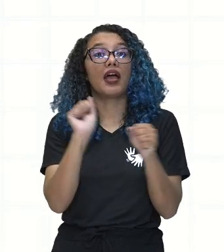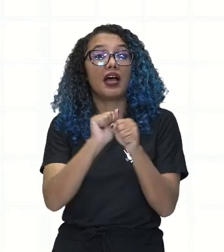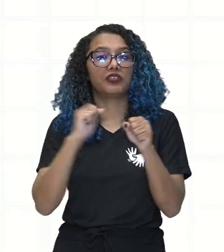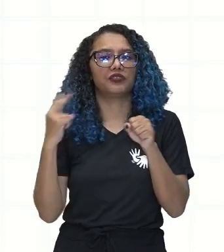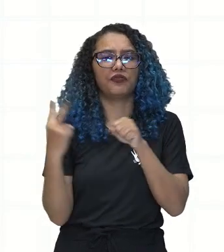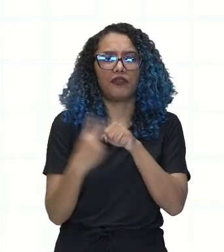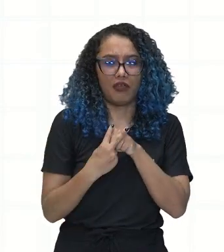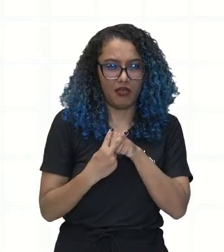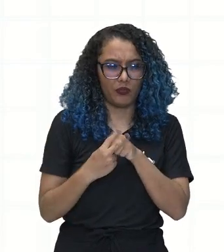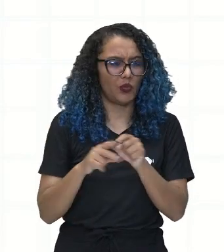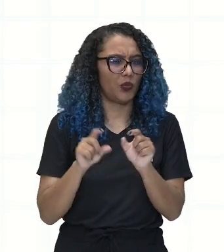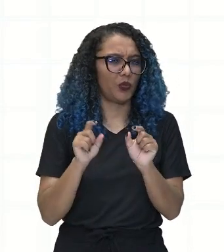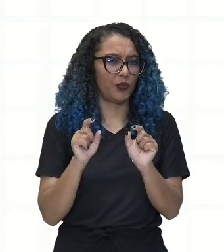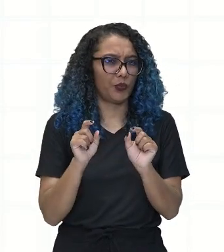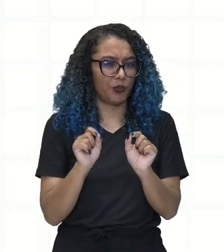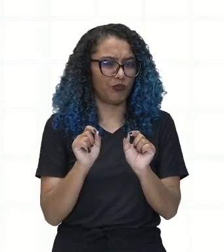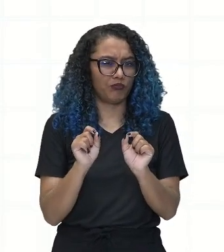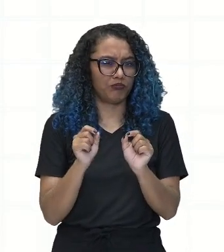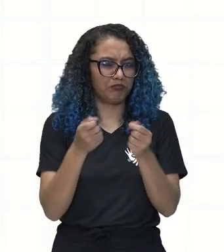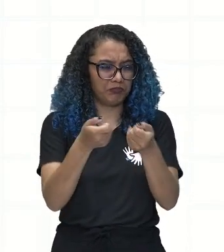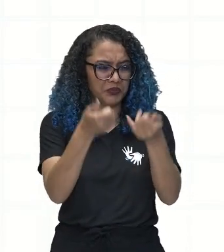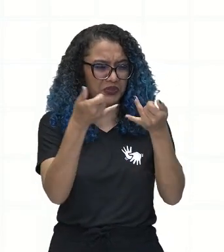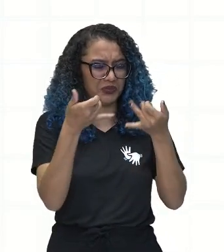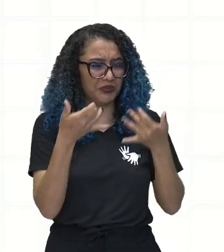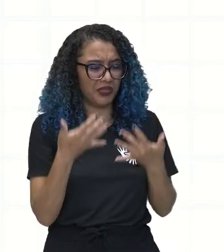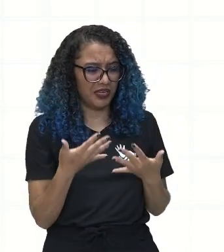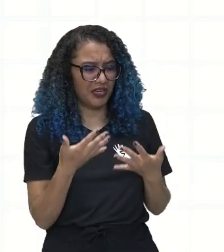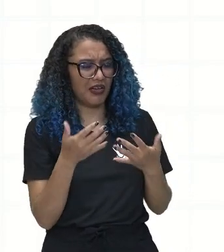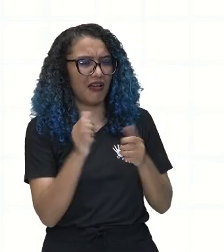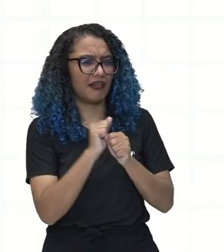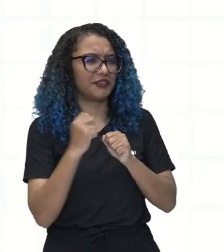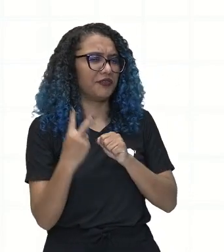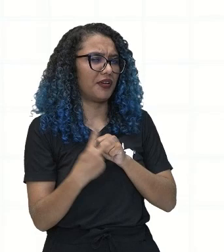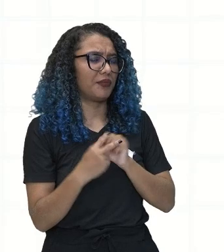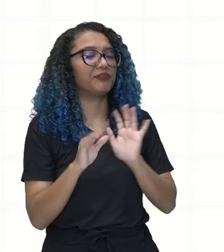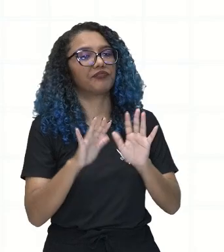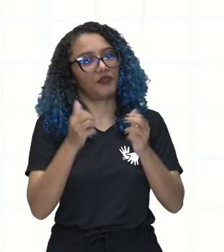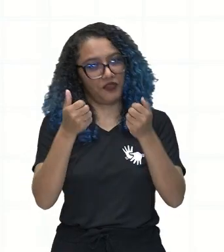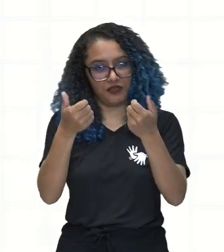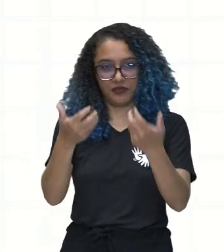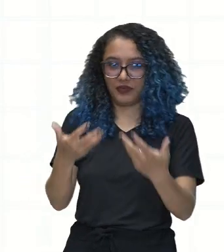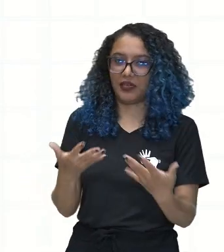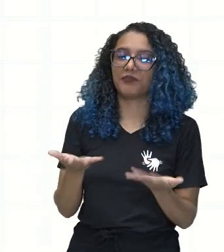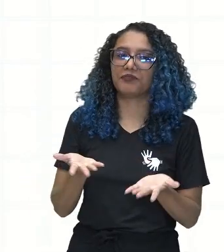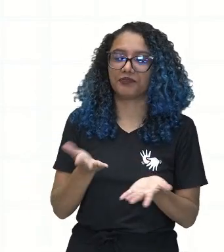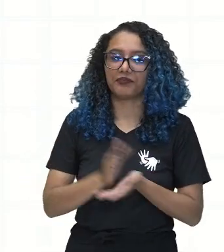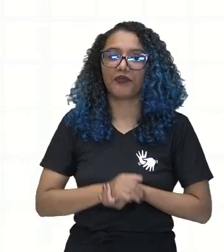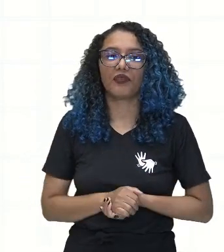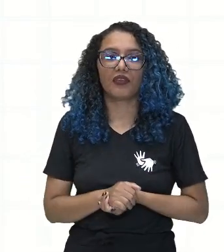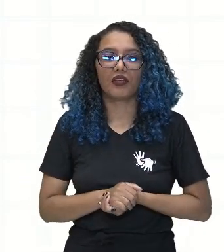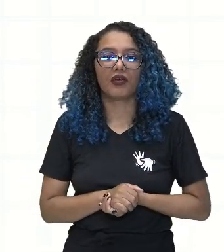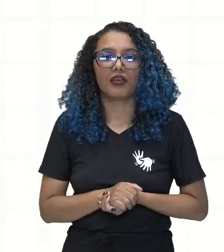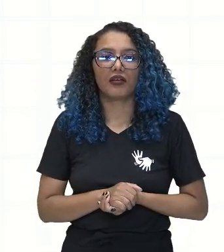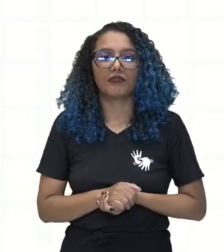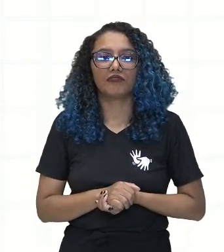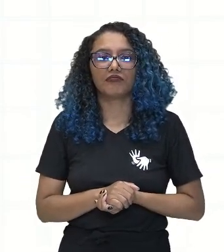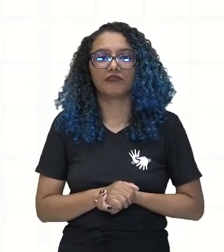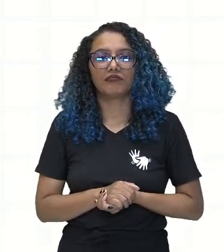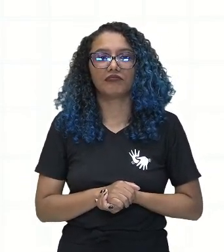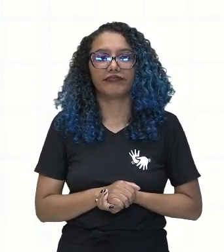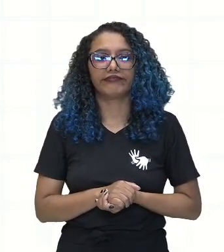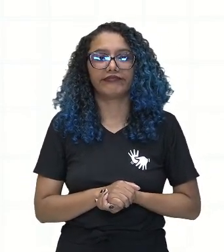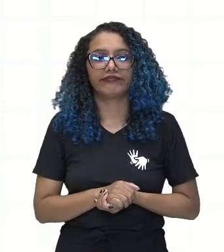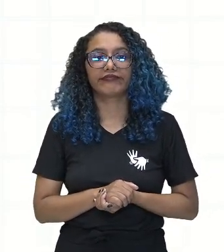Professor, me explique o que é advérbios. Olha só aqui, ó. AD significa